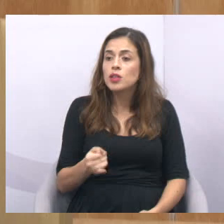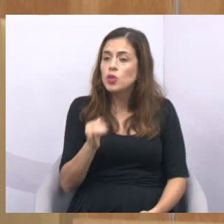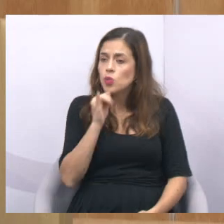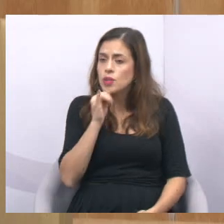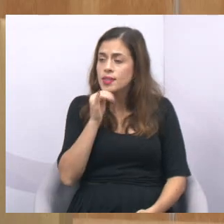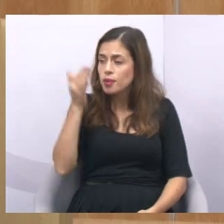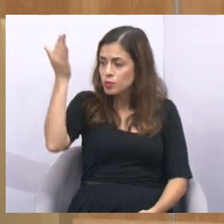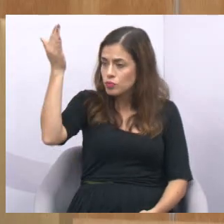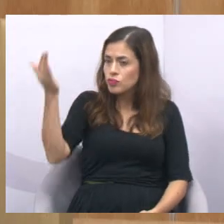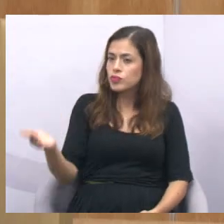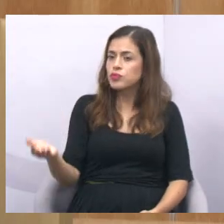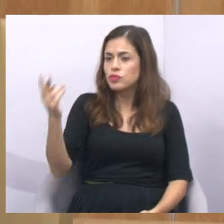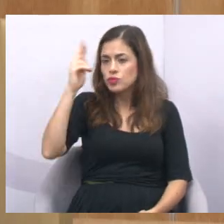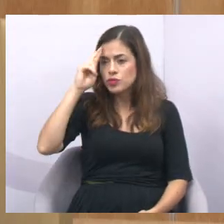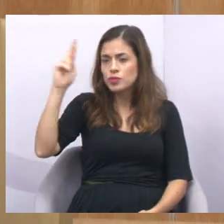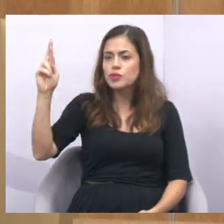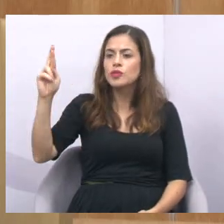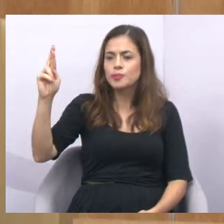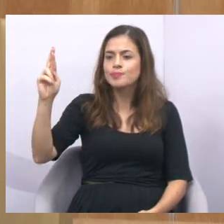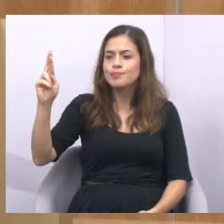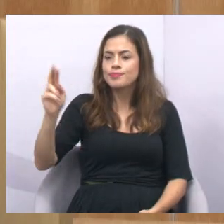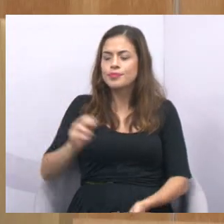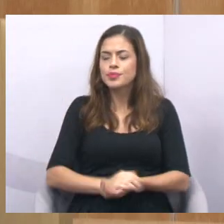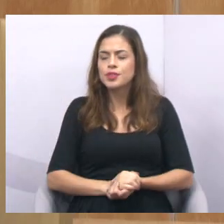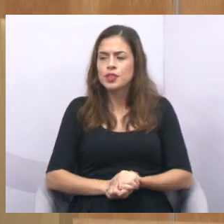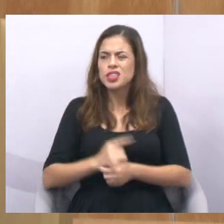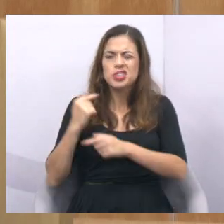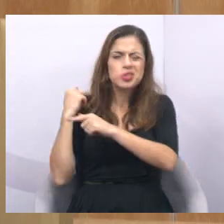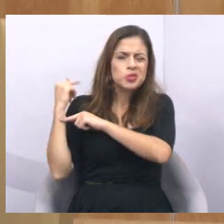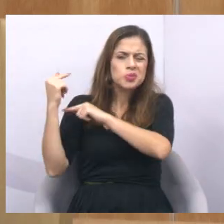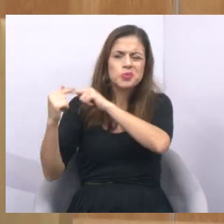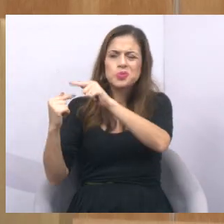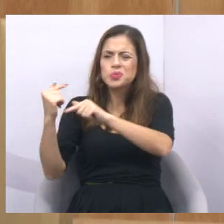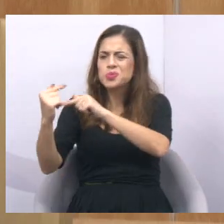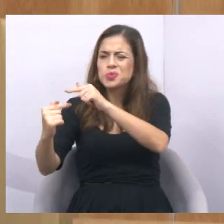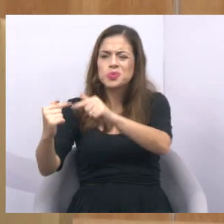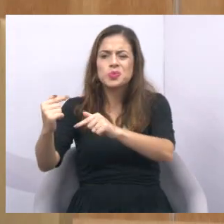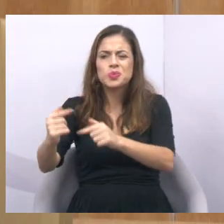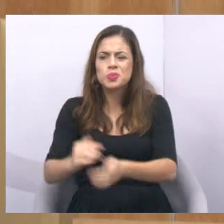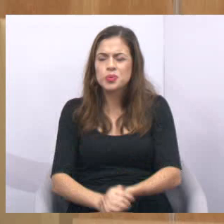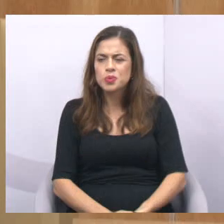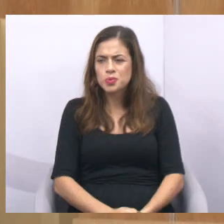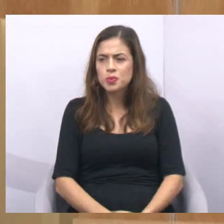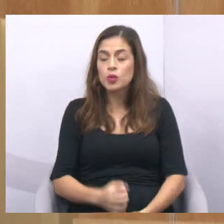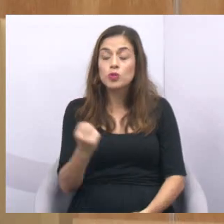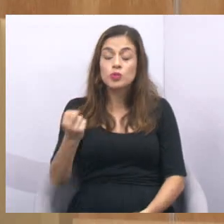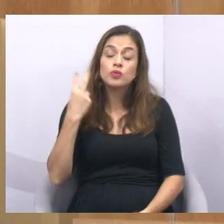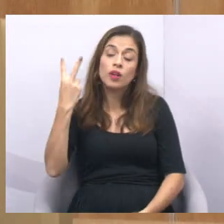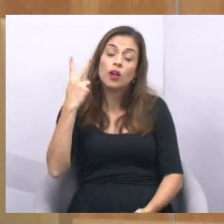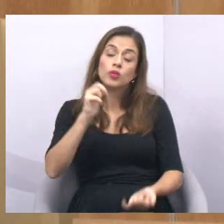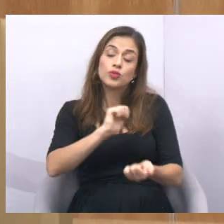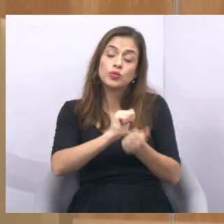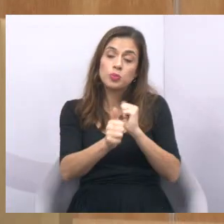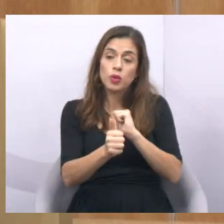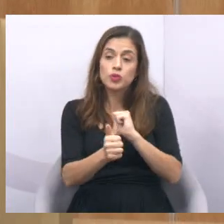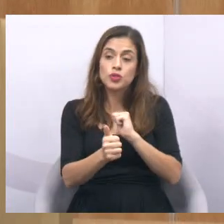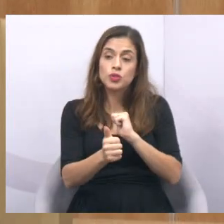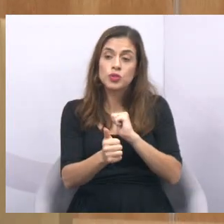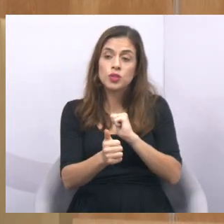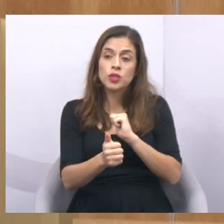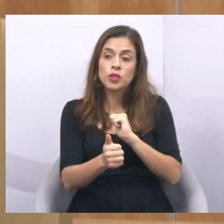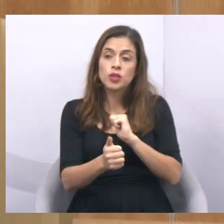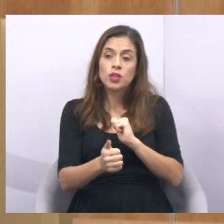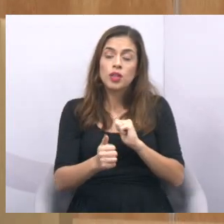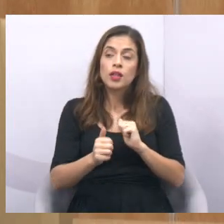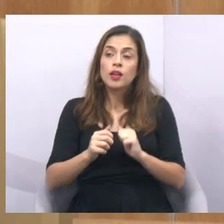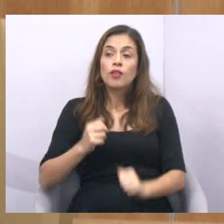sua geração uma referência, né, dos valores do esporte. Os valores do esporte são os valores do esporte, mas são os valores